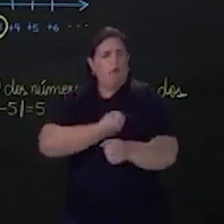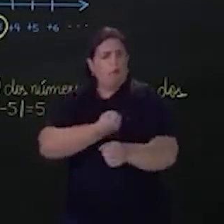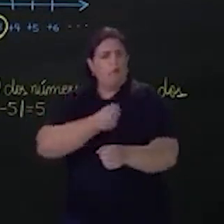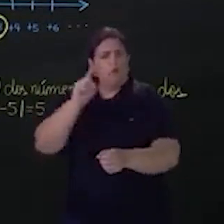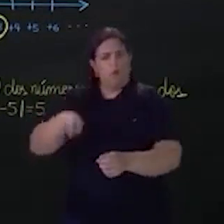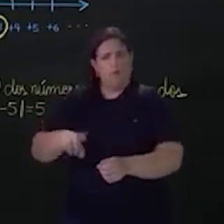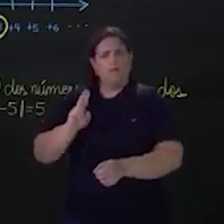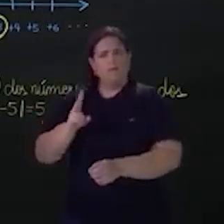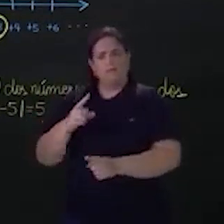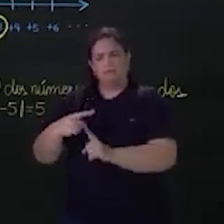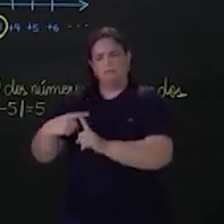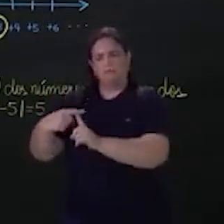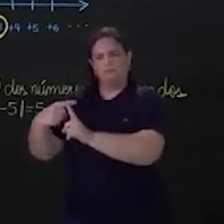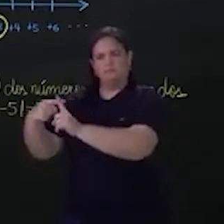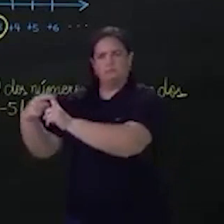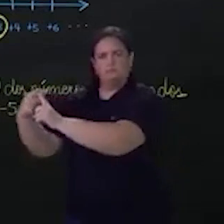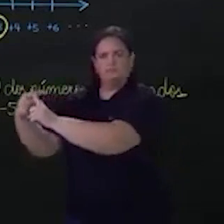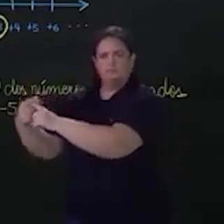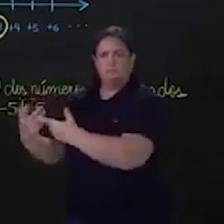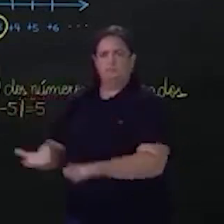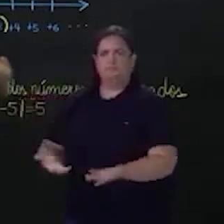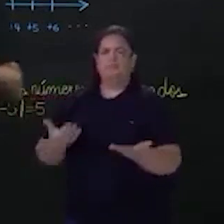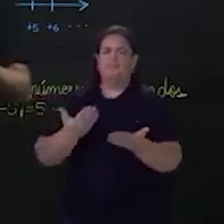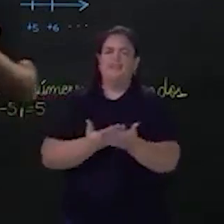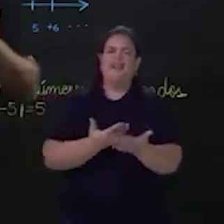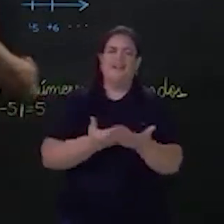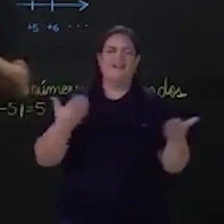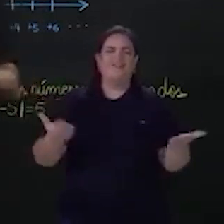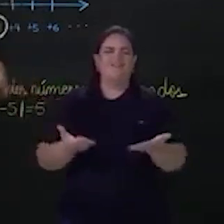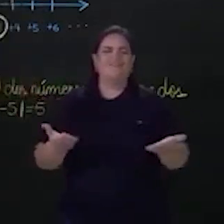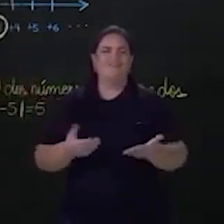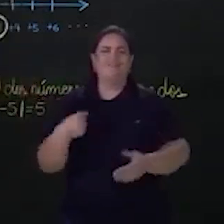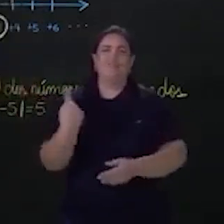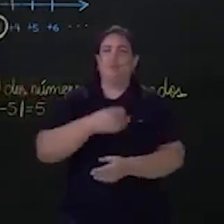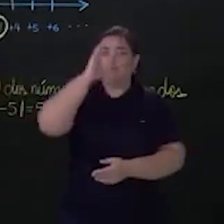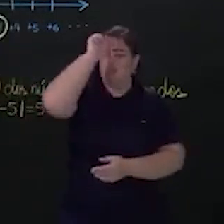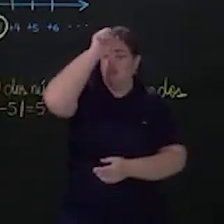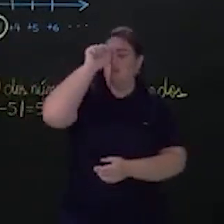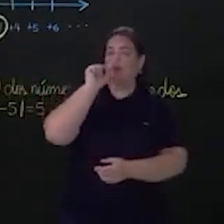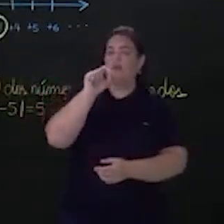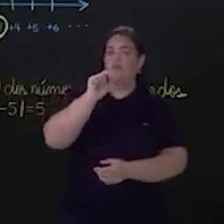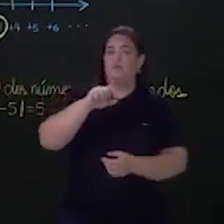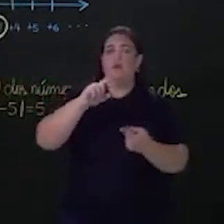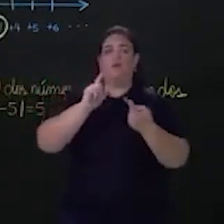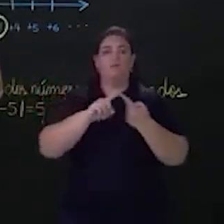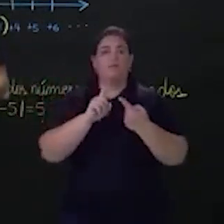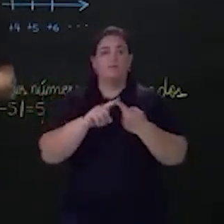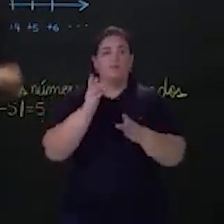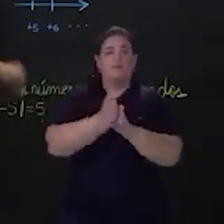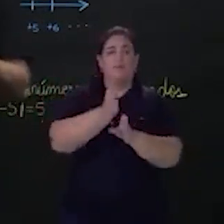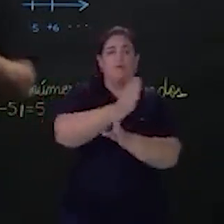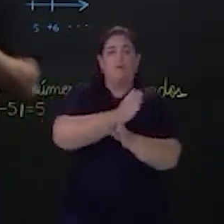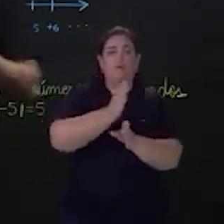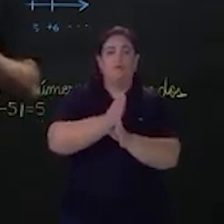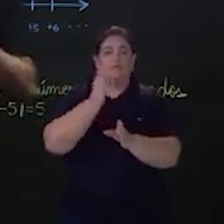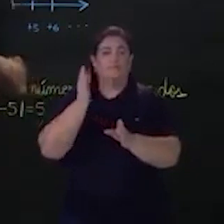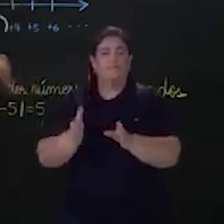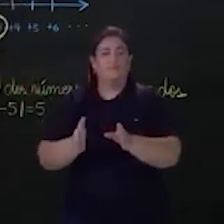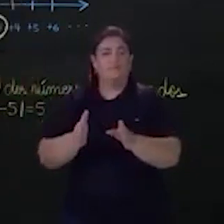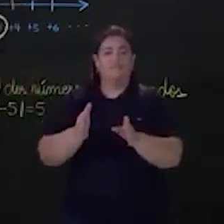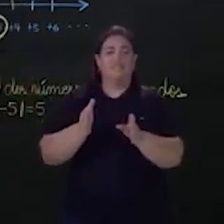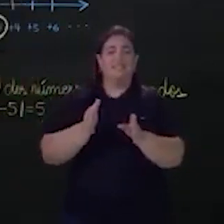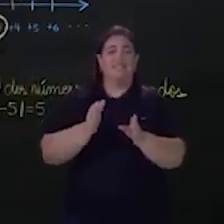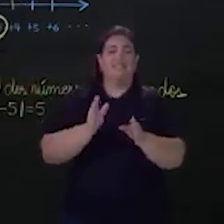Tá bom, gente? Então, essa foi a nossa aula de hoje, onde nós trabalhamos aqui os números inteiros,